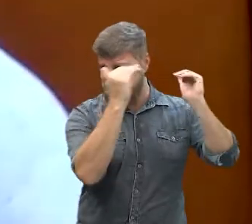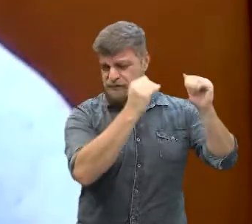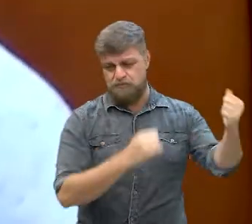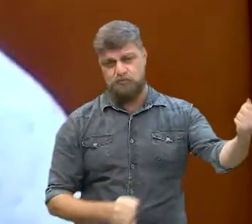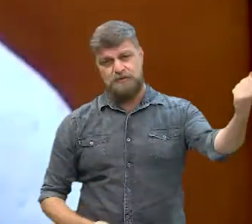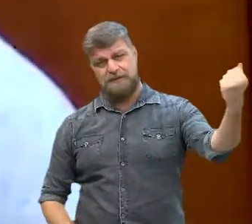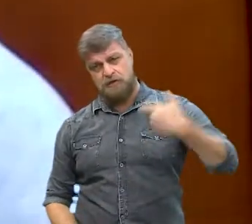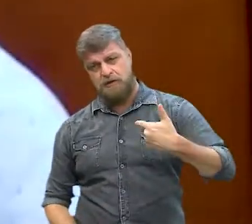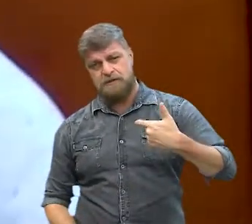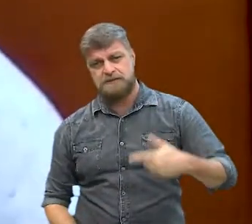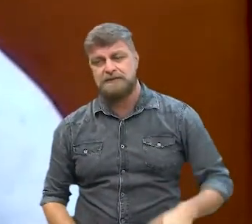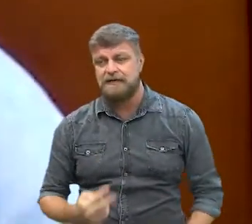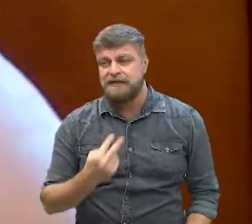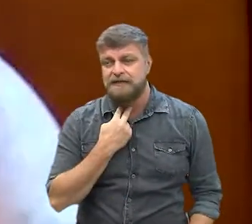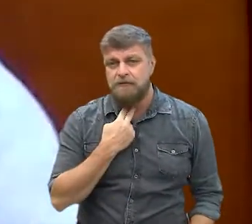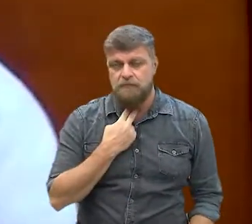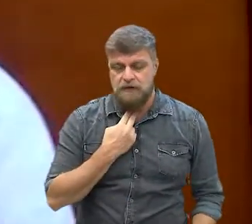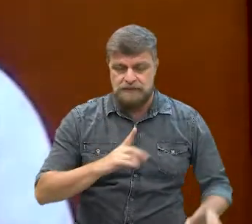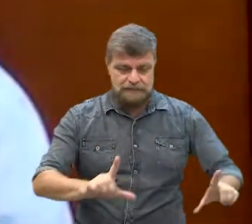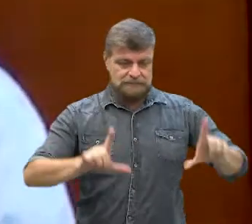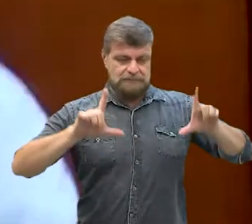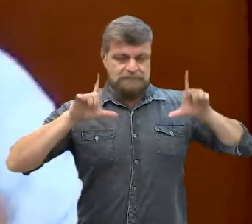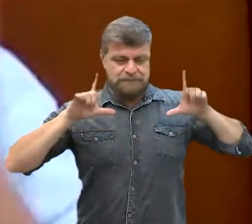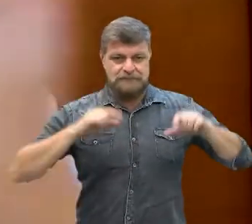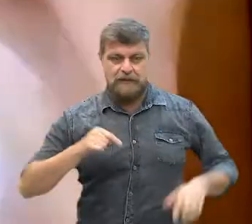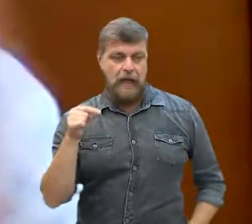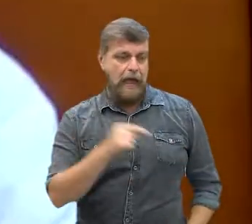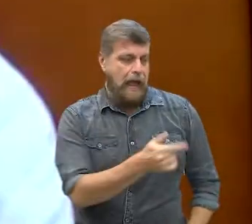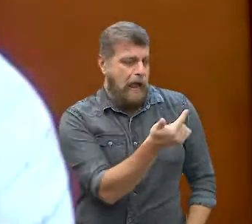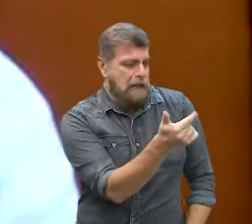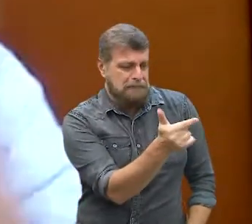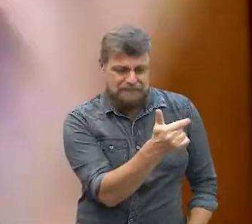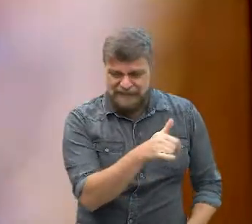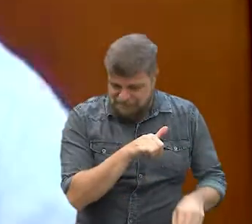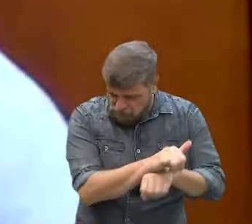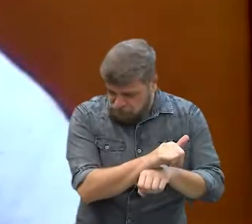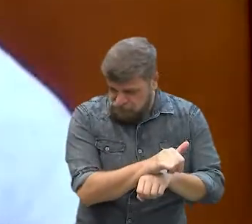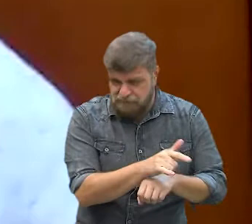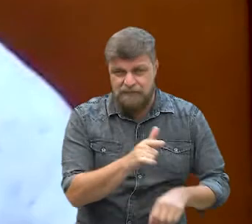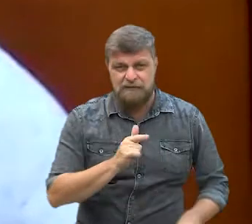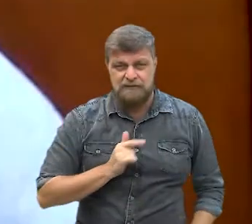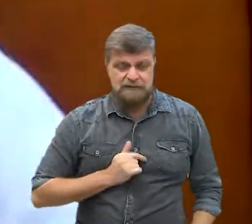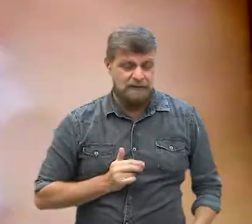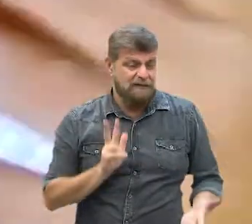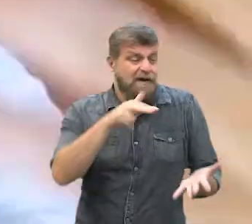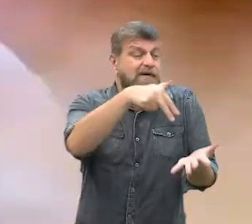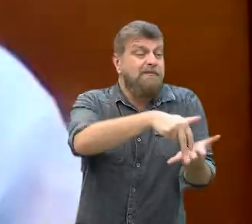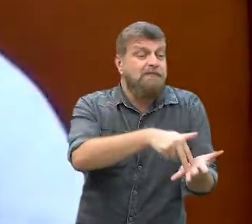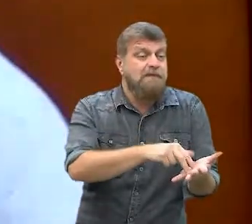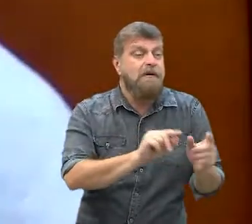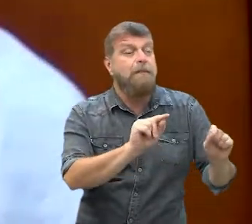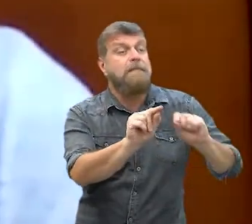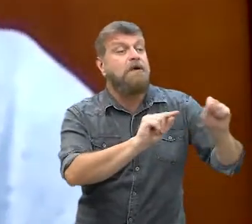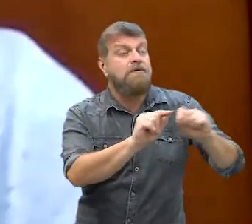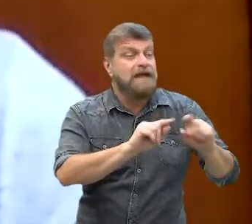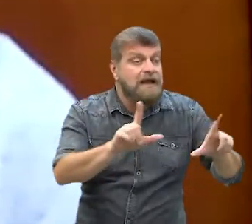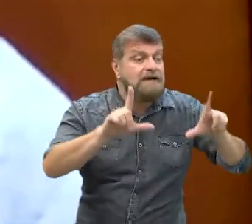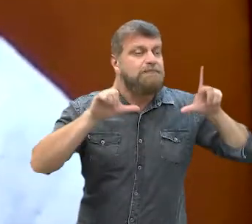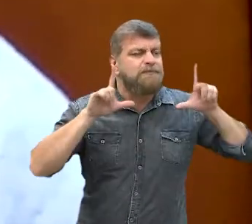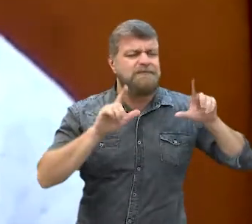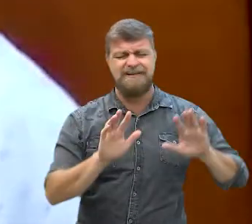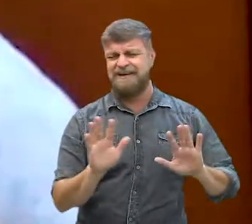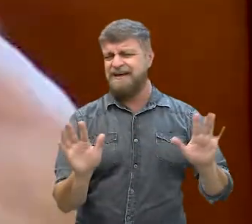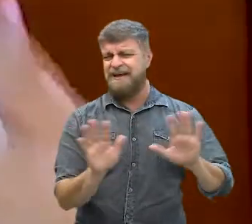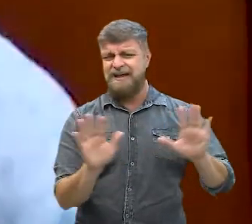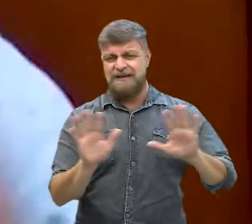nós. Então, né, o cara não pode se associar a ela com, o André não tá lá, então eu não vou. Ou o André não apareceu nas mídias, então eu